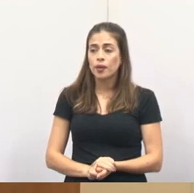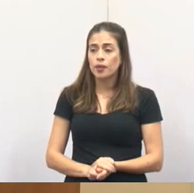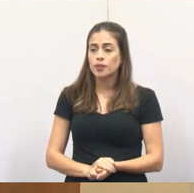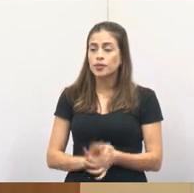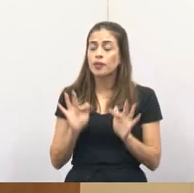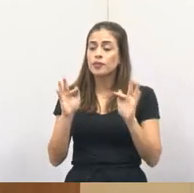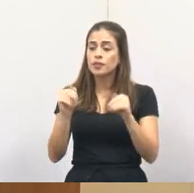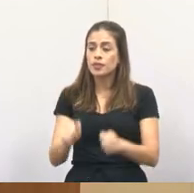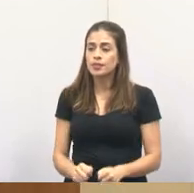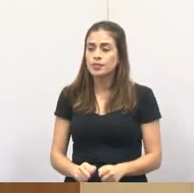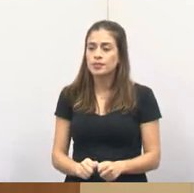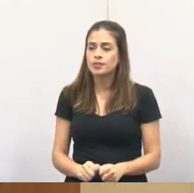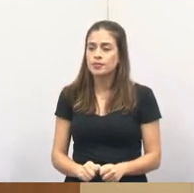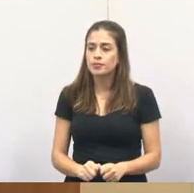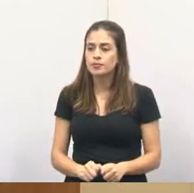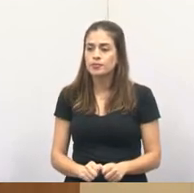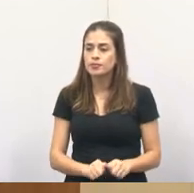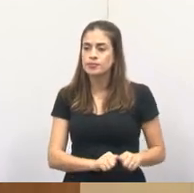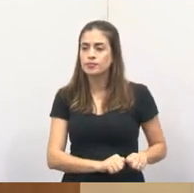a última plaquinha